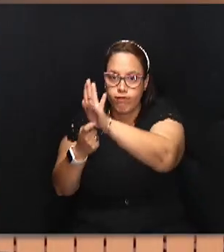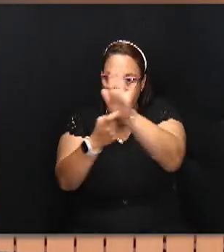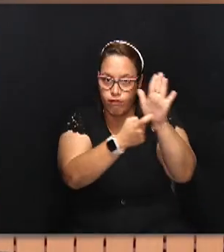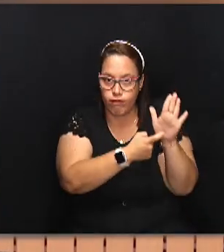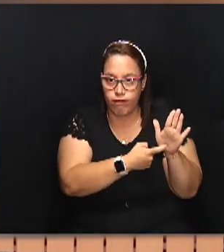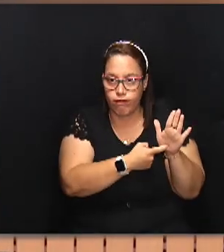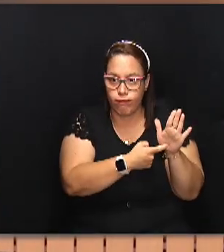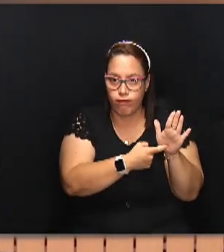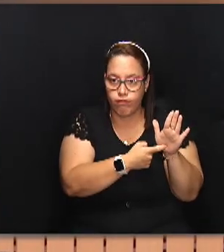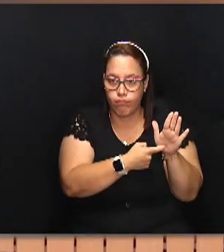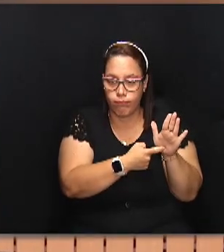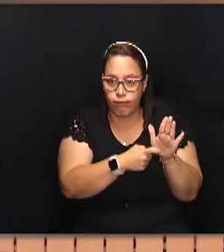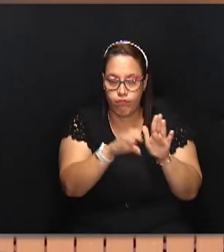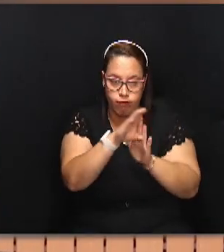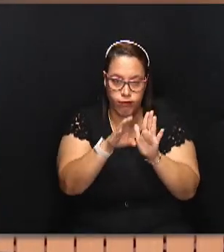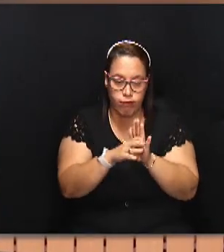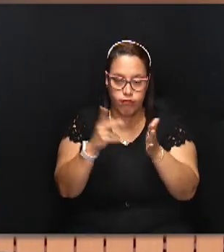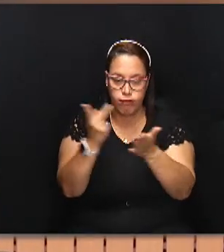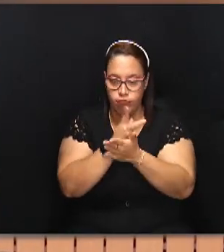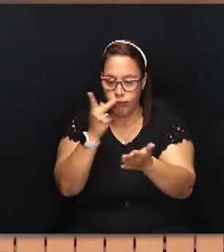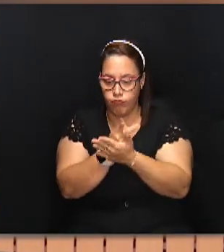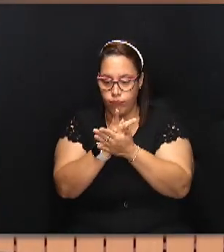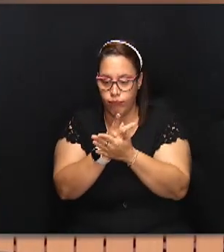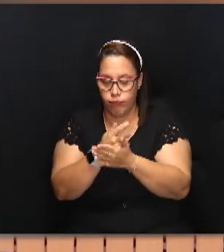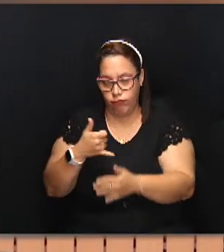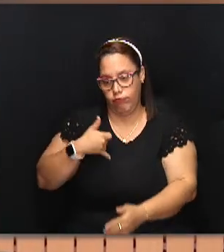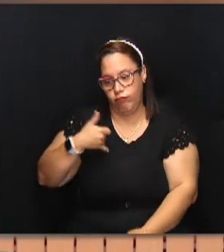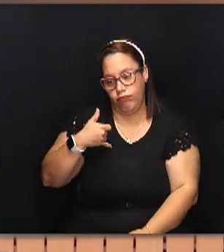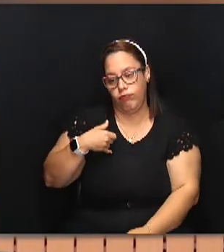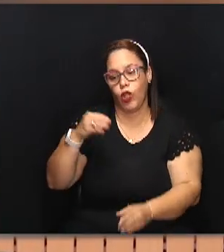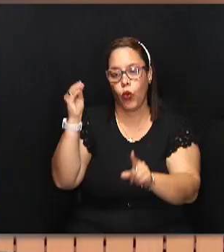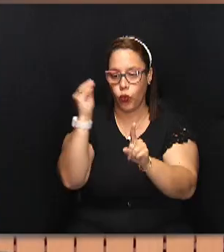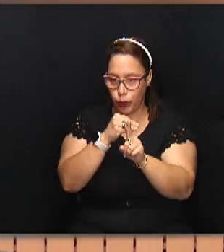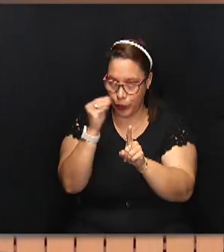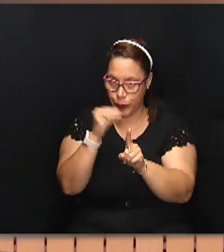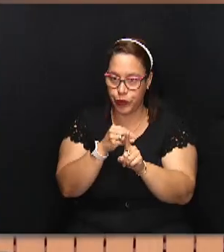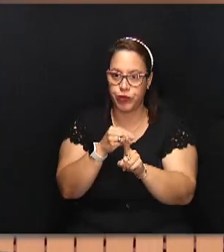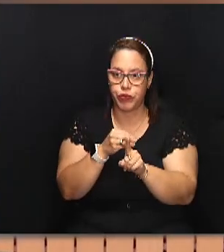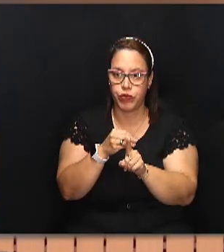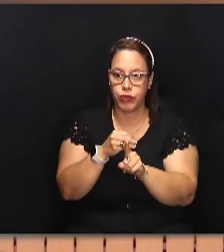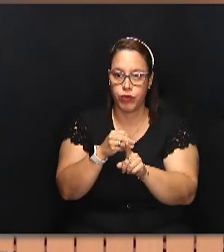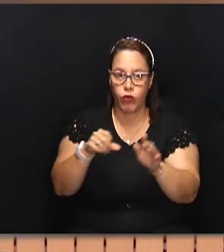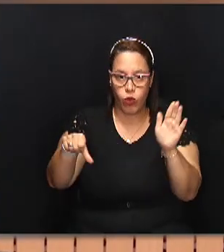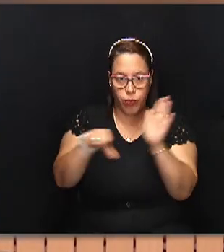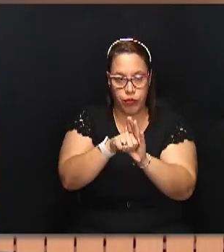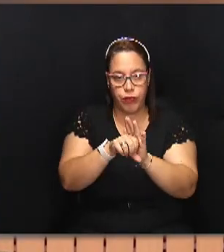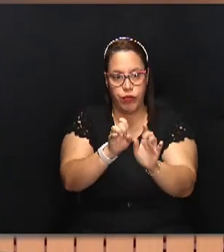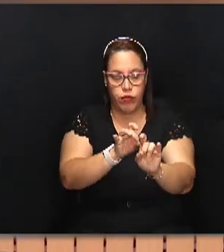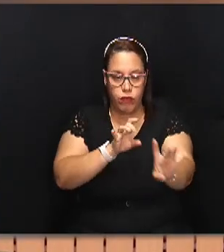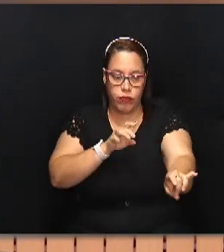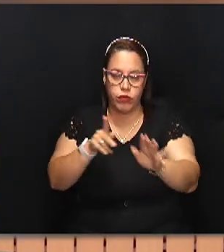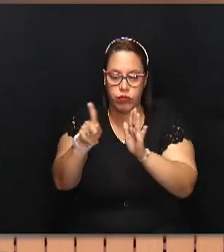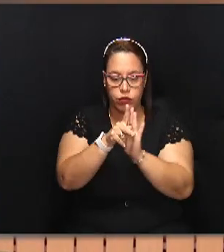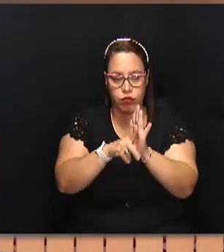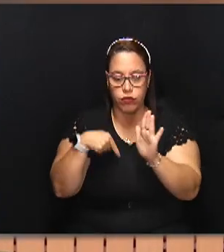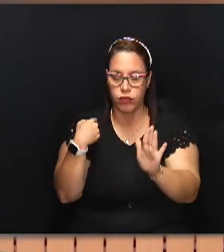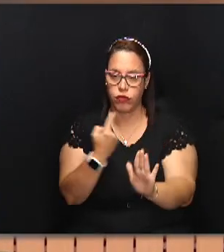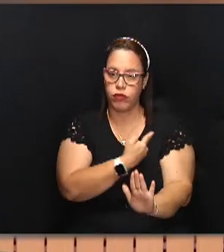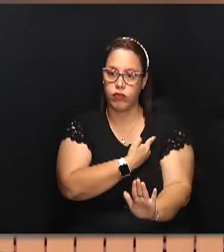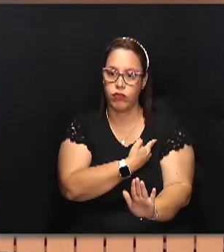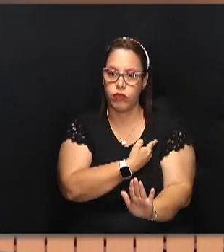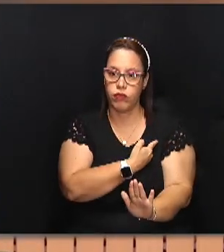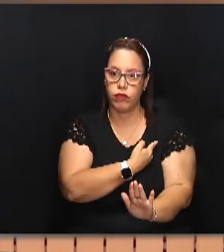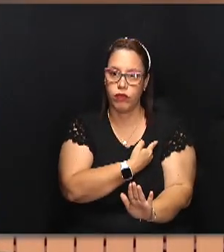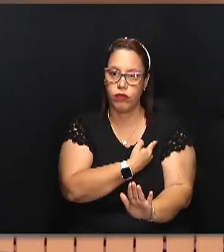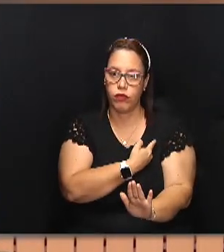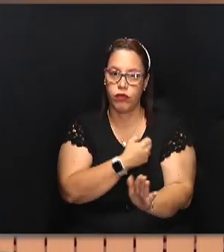de conteúdos inadequados, de menores de idade e a vulnerabilidade dos crimes virtuais. Então tem um projeto nosso, né, que